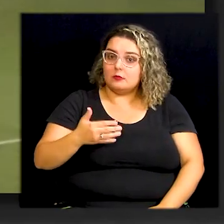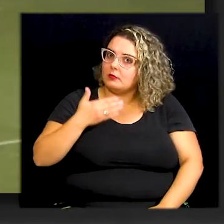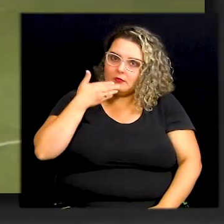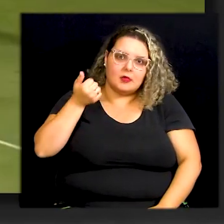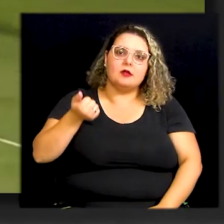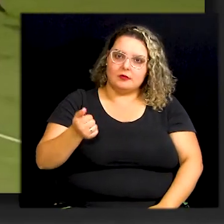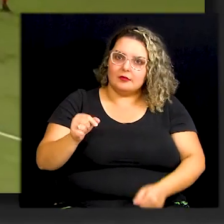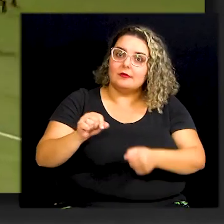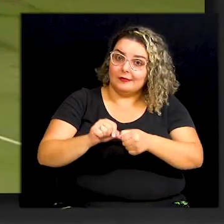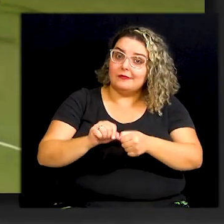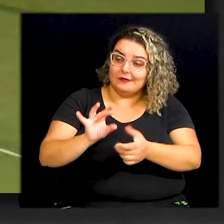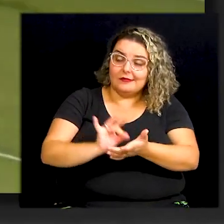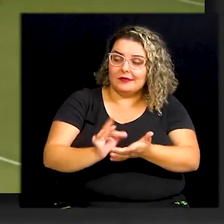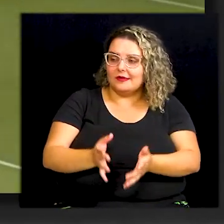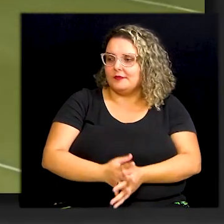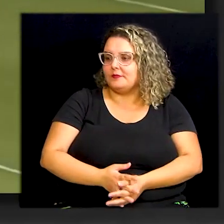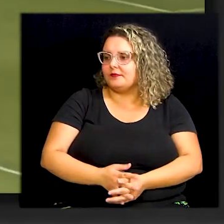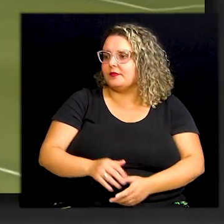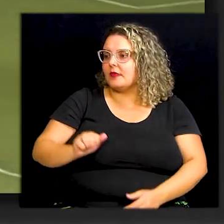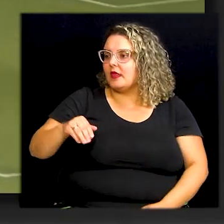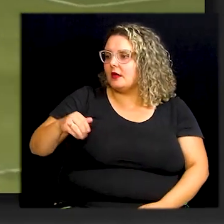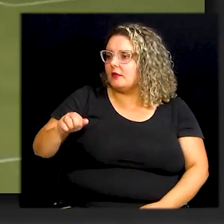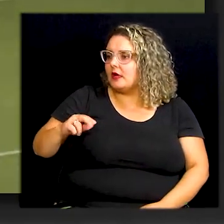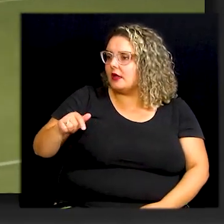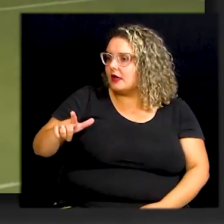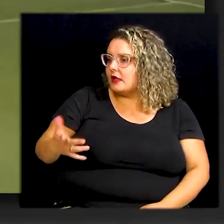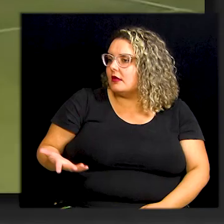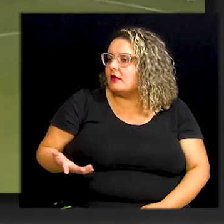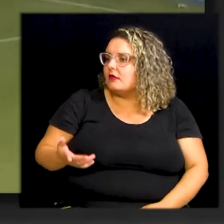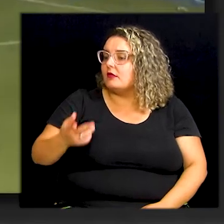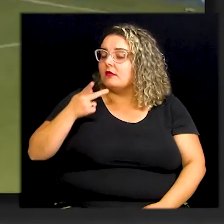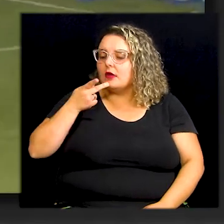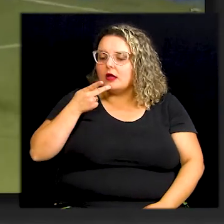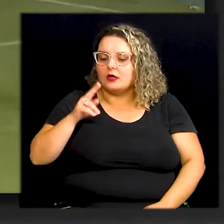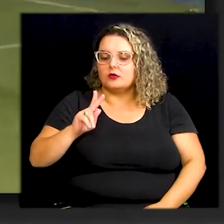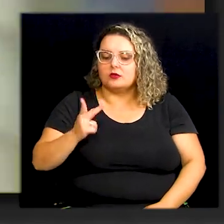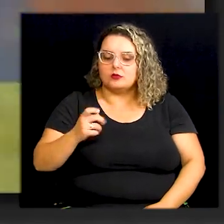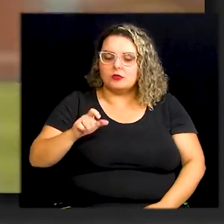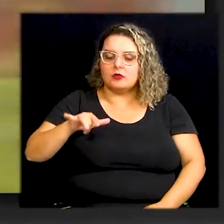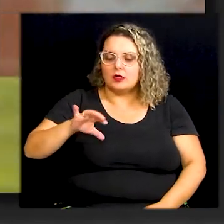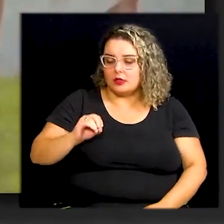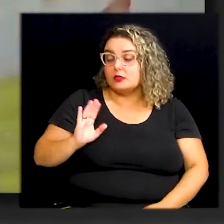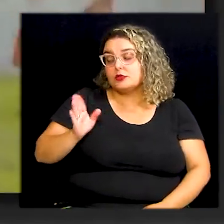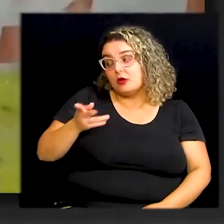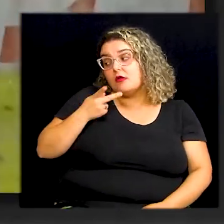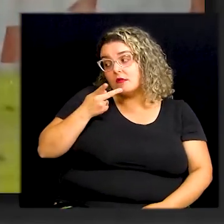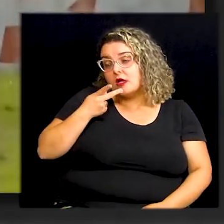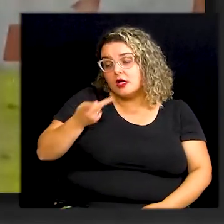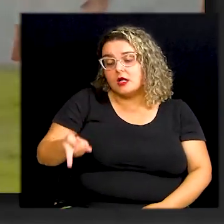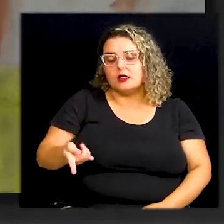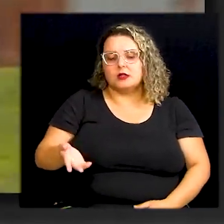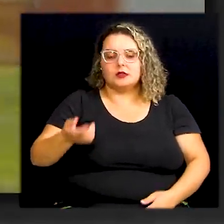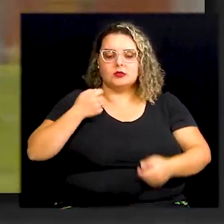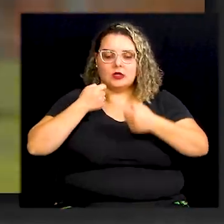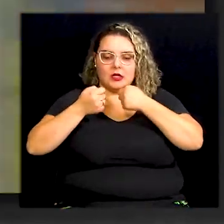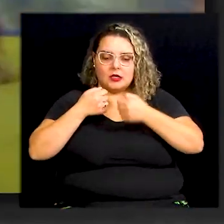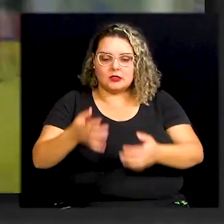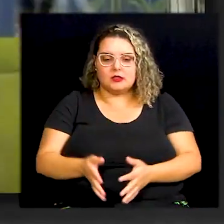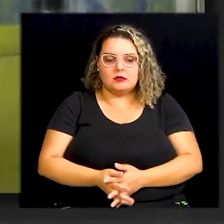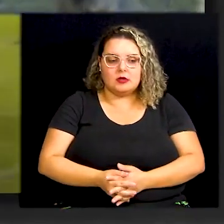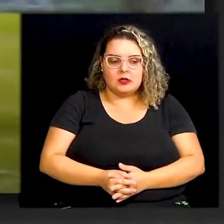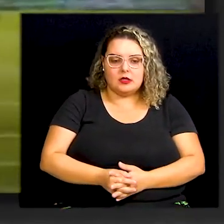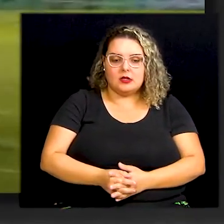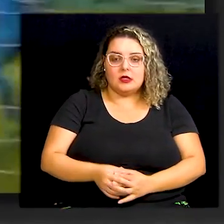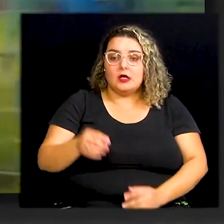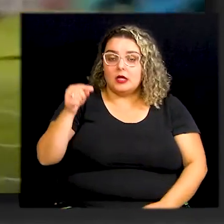foram os melhores jogos que eu fiz mesmo. Amaral, voltando a falar do Hélio dos Anjos, que você já citou em algumas vezes aqui durante a